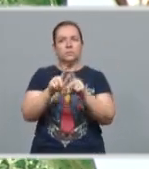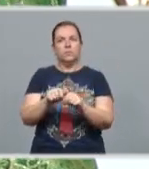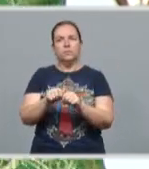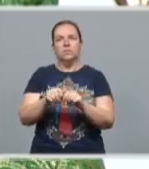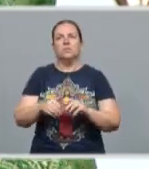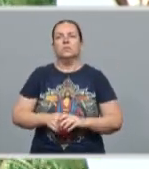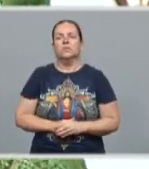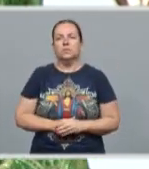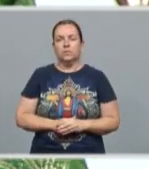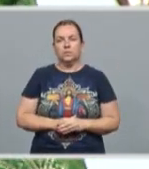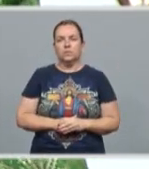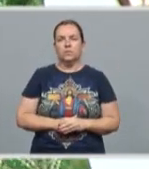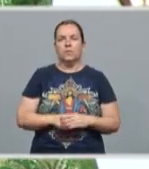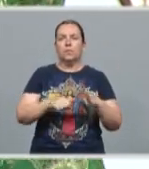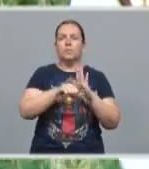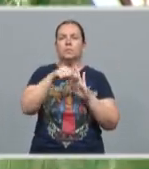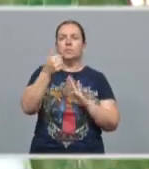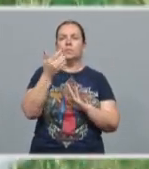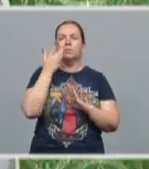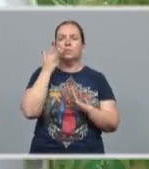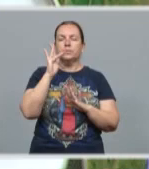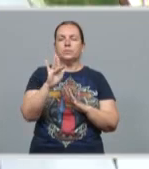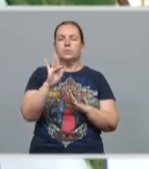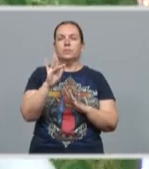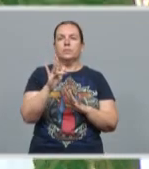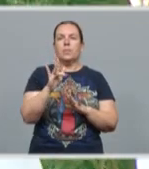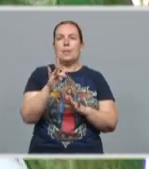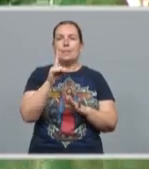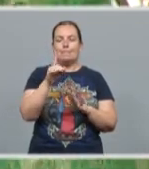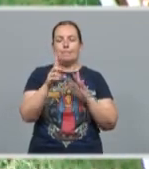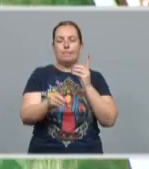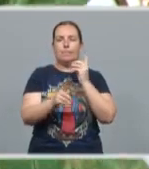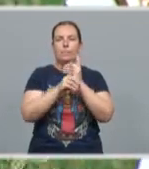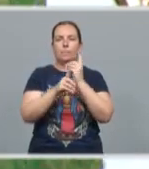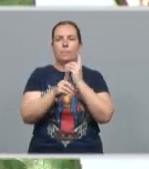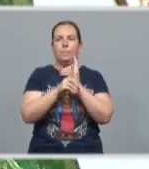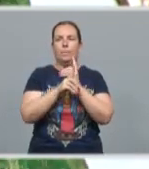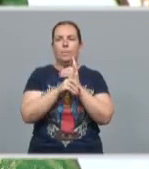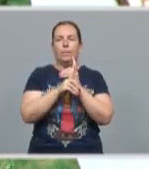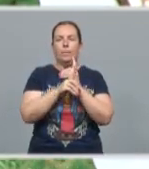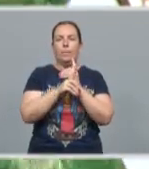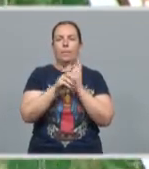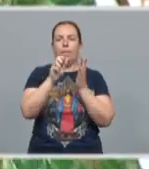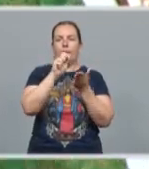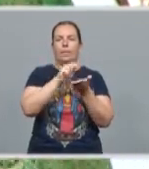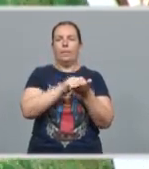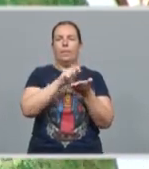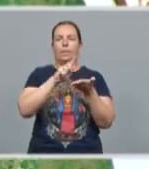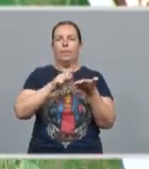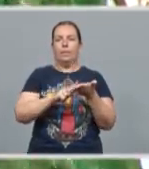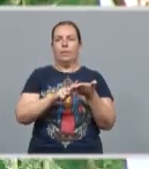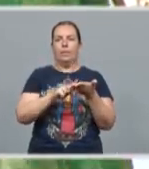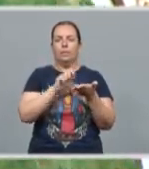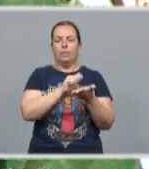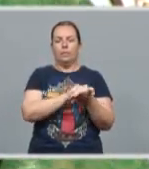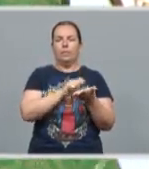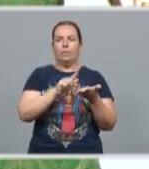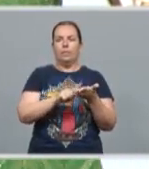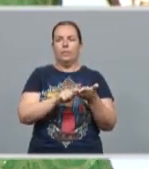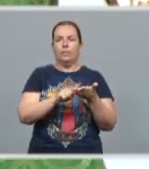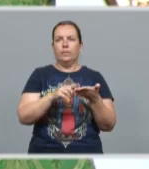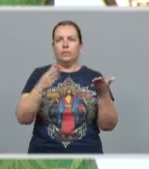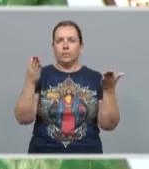www.padrereginaldomanzotti.org.br. Na primeira página, você vai encontrar lá um agenda. O que está lá já